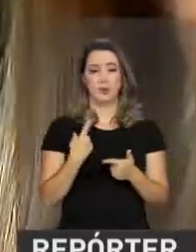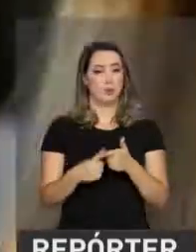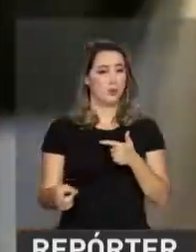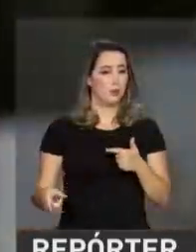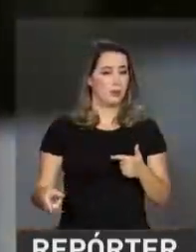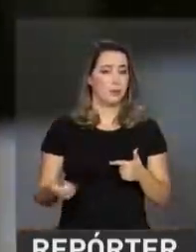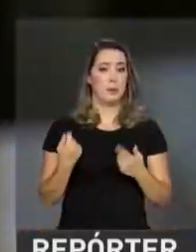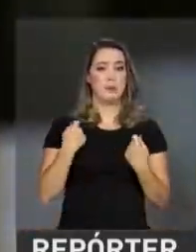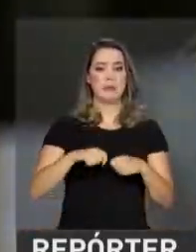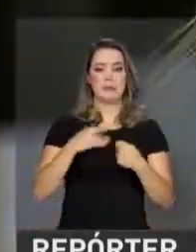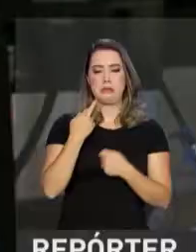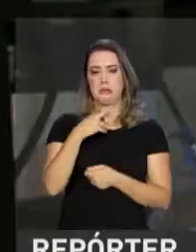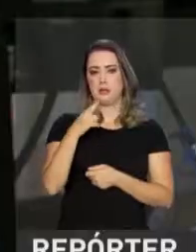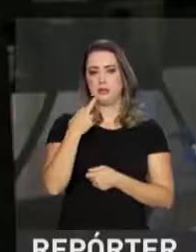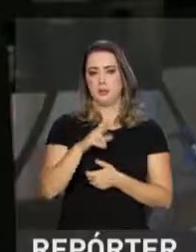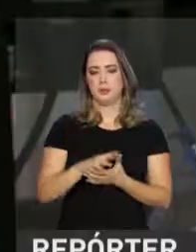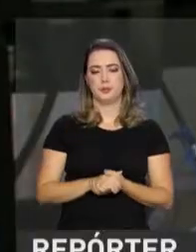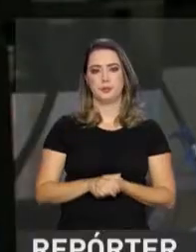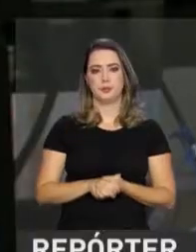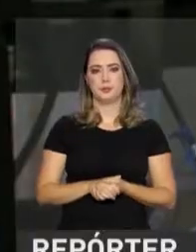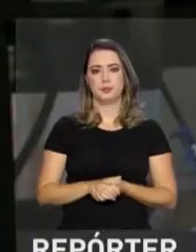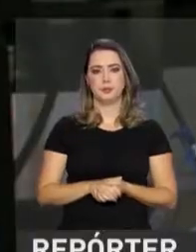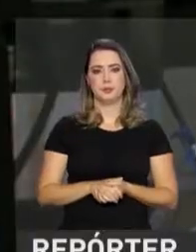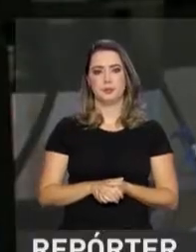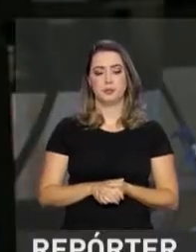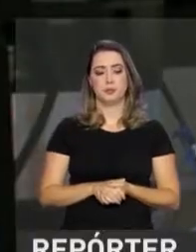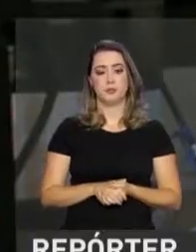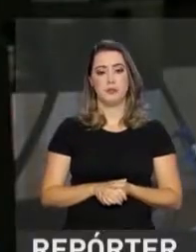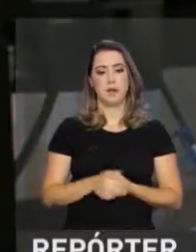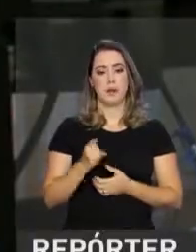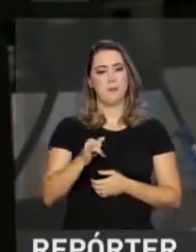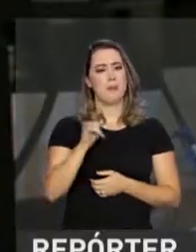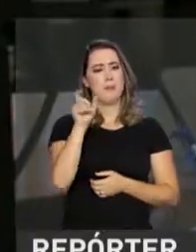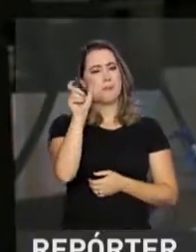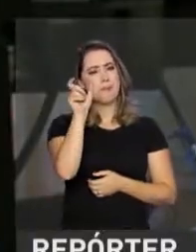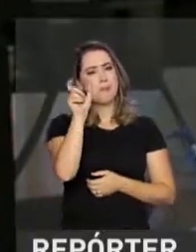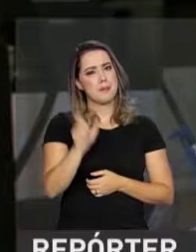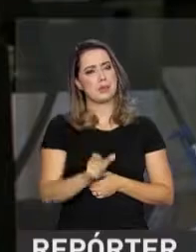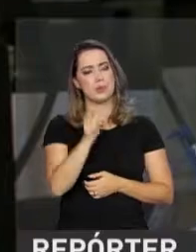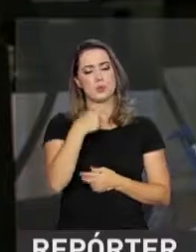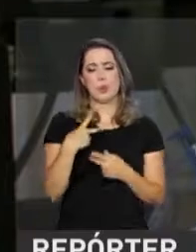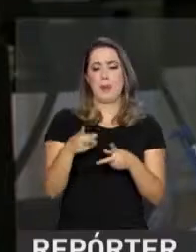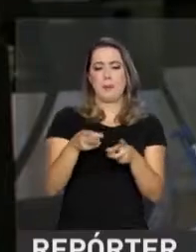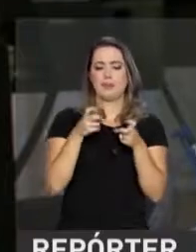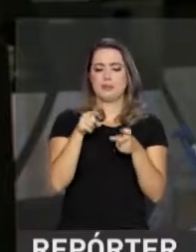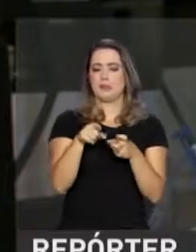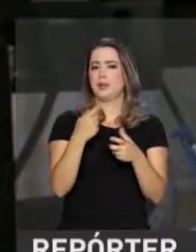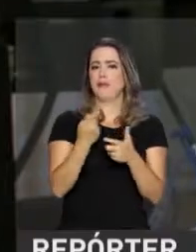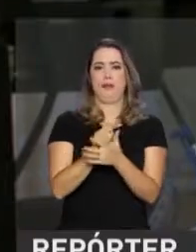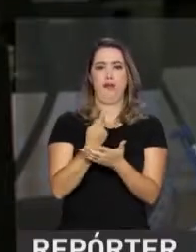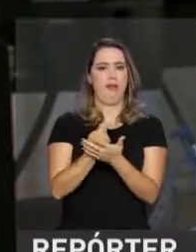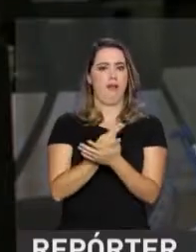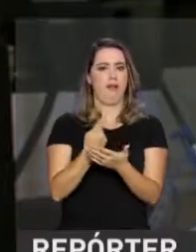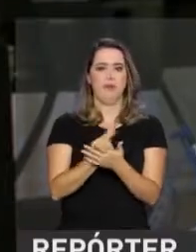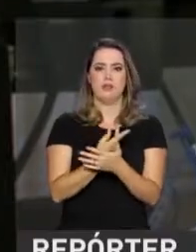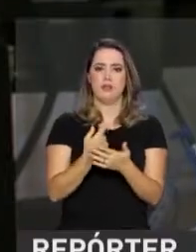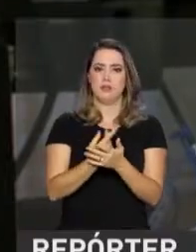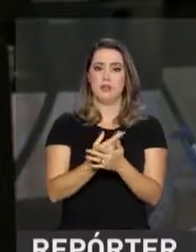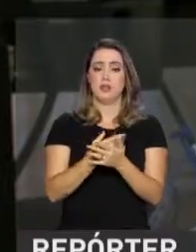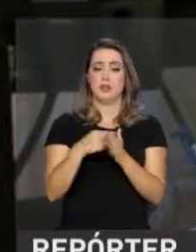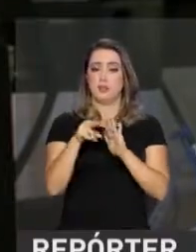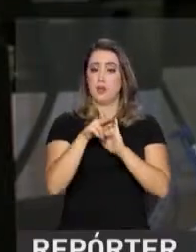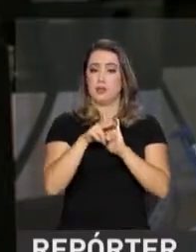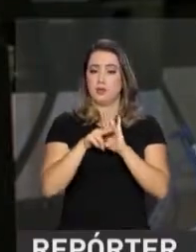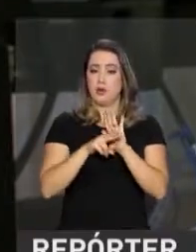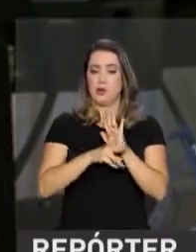deve denunciar quando o consumidor ele sente que aquele produto não está ali dentro dos padrões de qualidade exigidos pela normatização dos